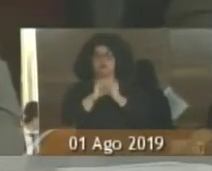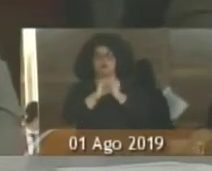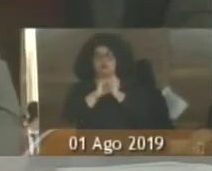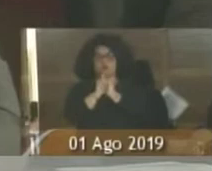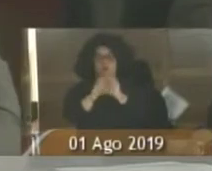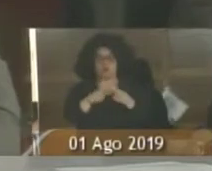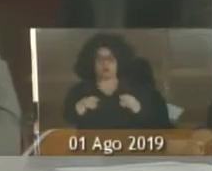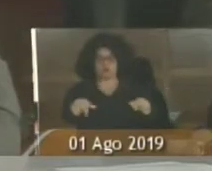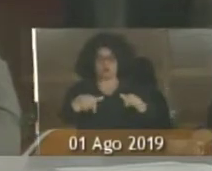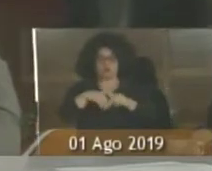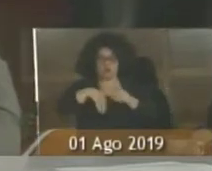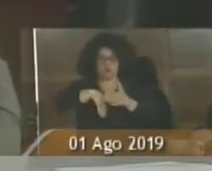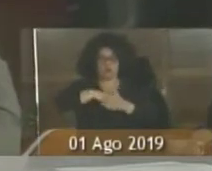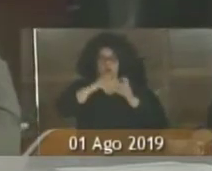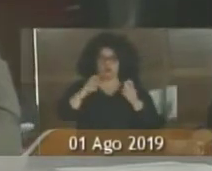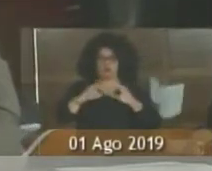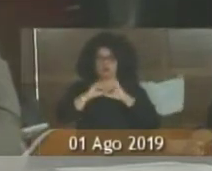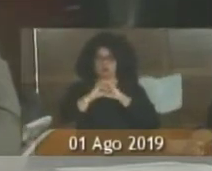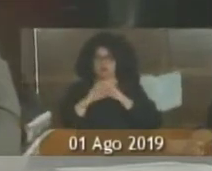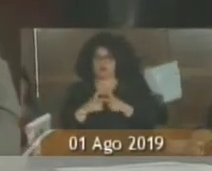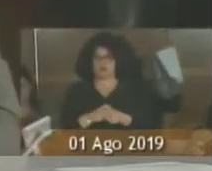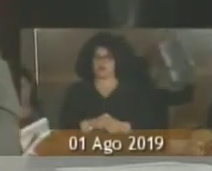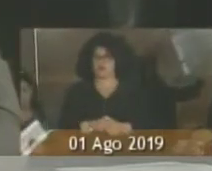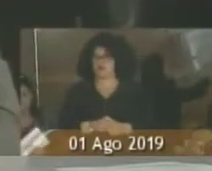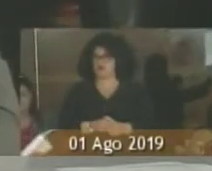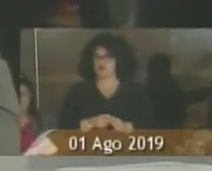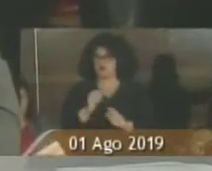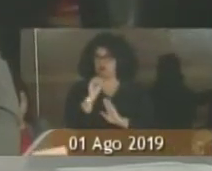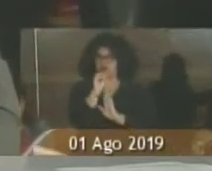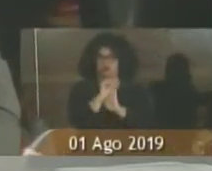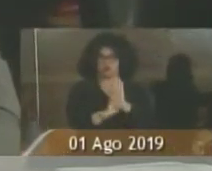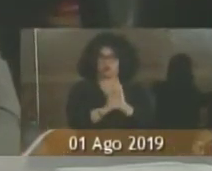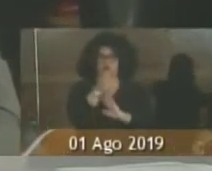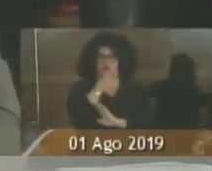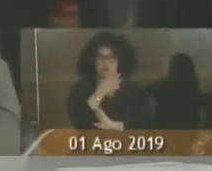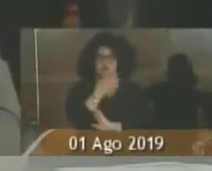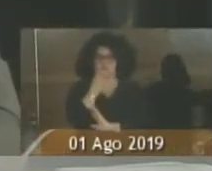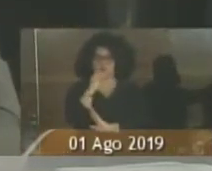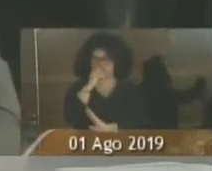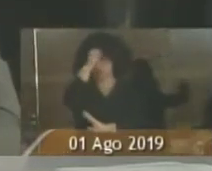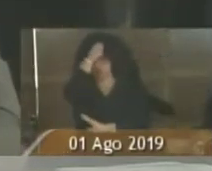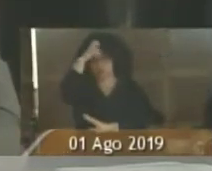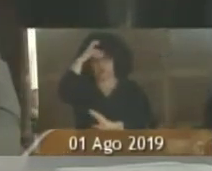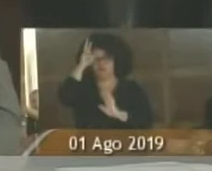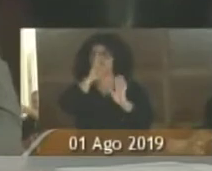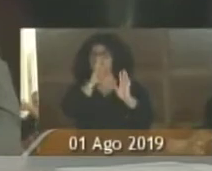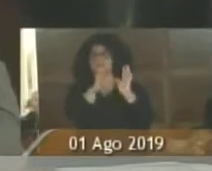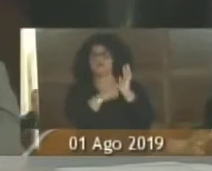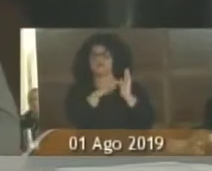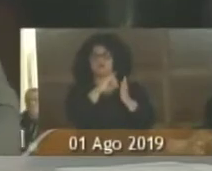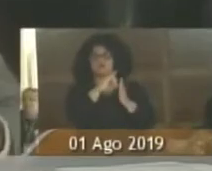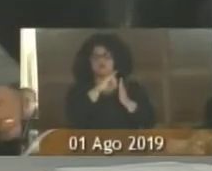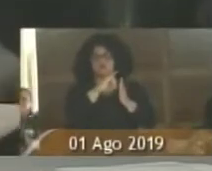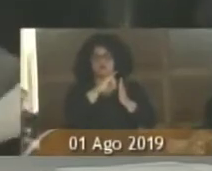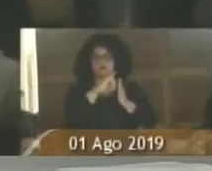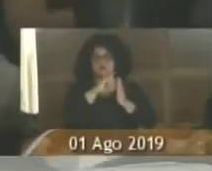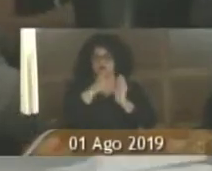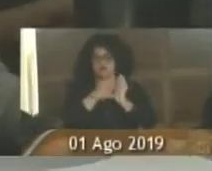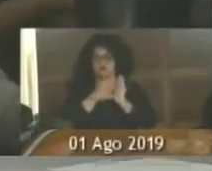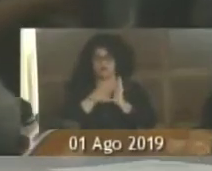Vista, bairro Camorim Pequeno. E ofício 440, prefeito municipal, em resposta às indicações do vereador Aline do